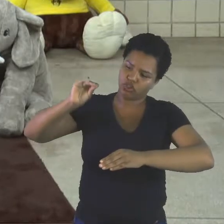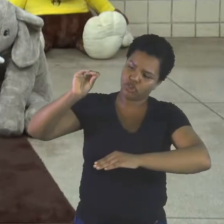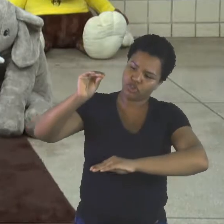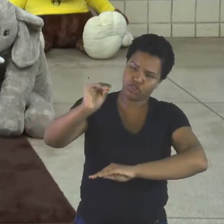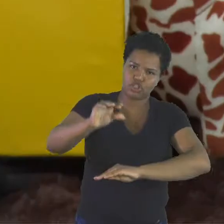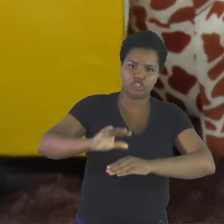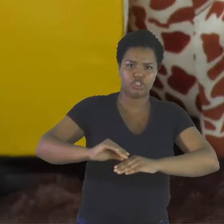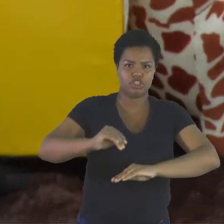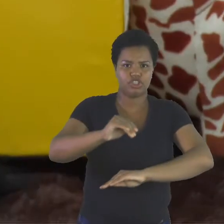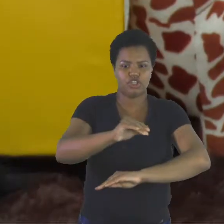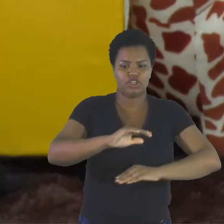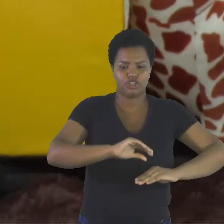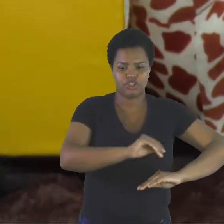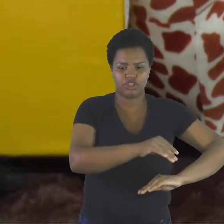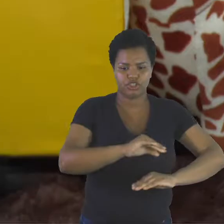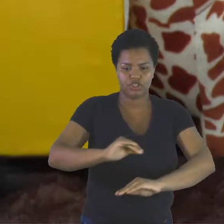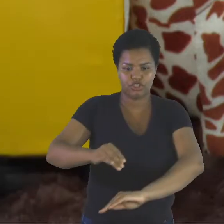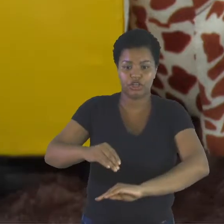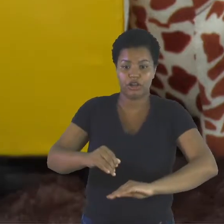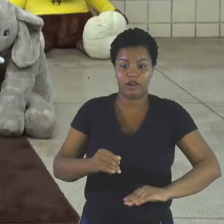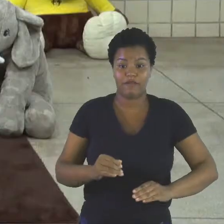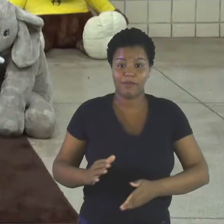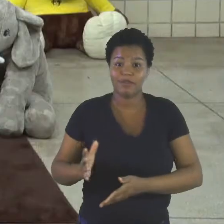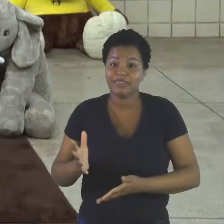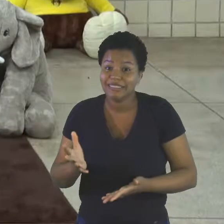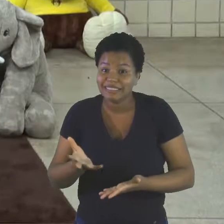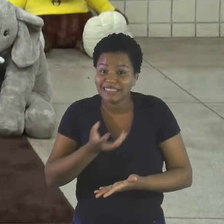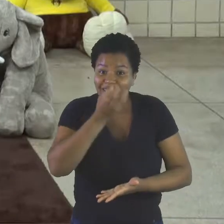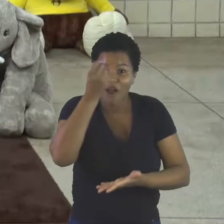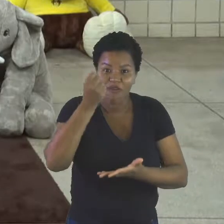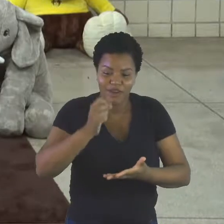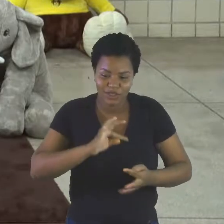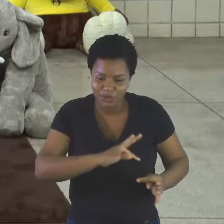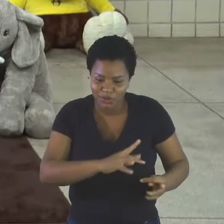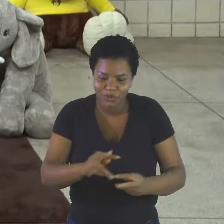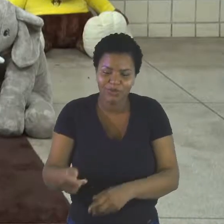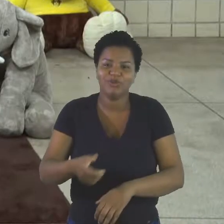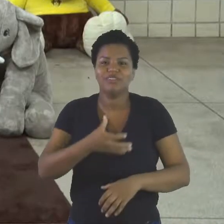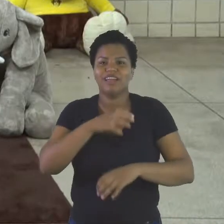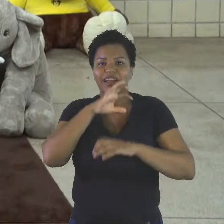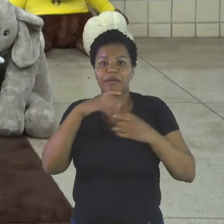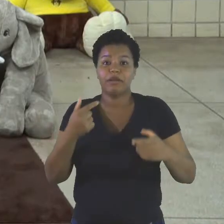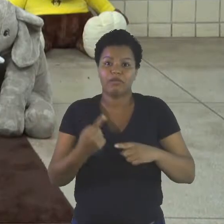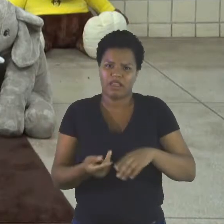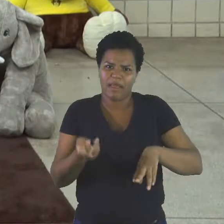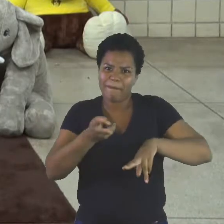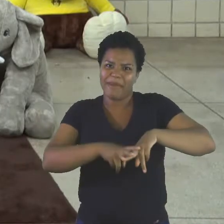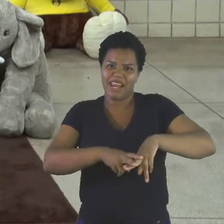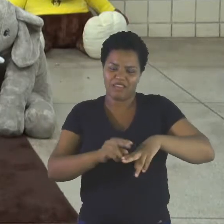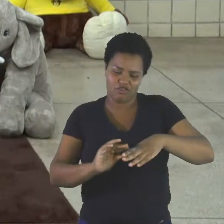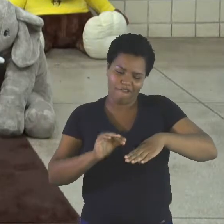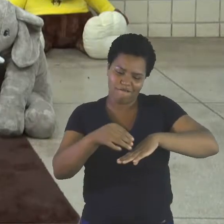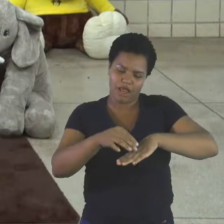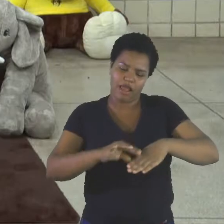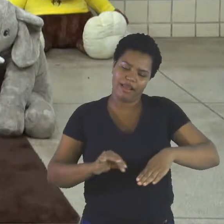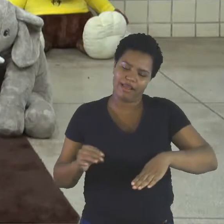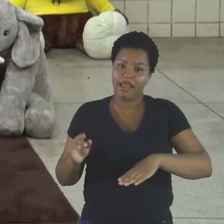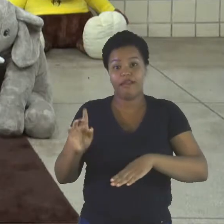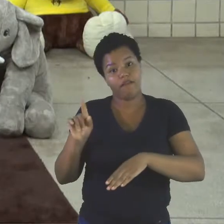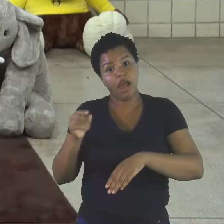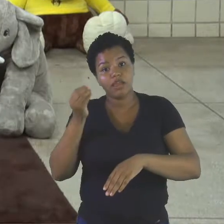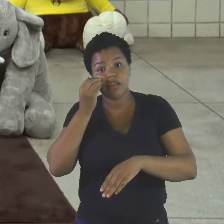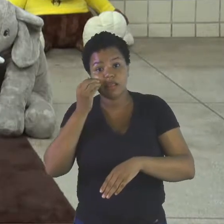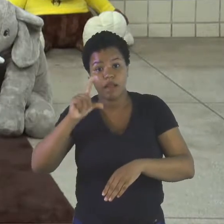resgatar todos os animais Porque eles estão é preso com a fita certo então ele vai tentar fazer isso né com o